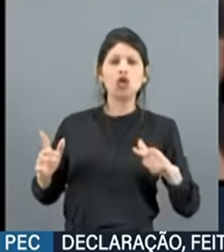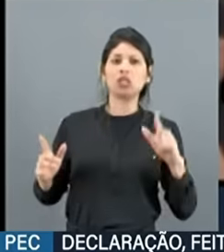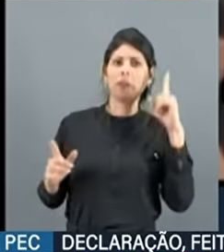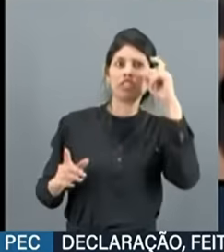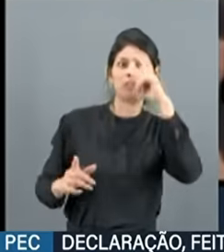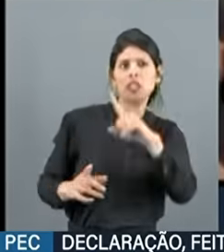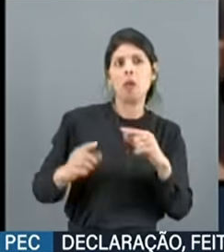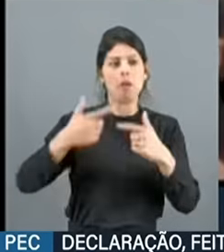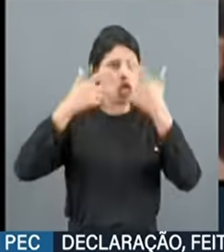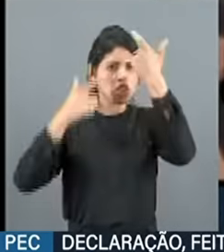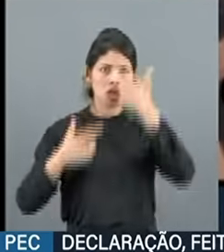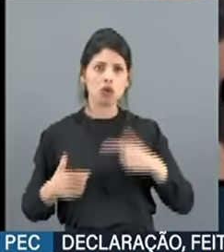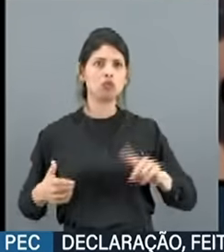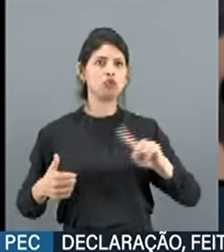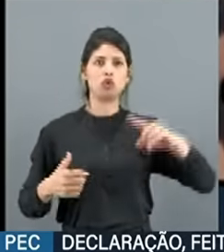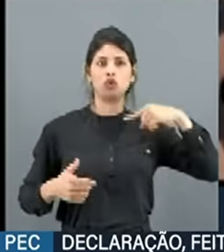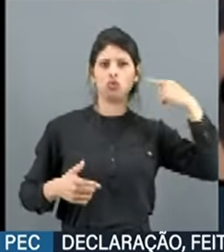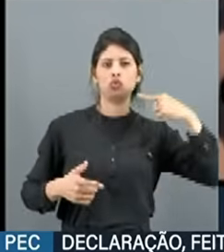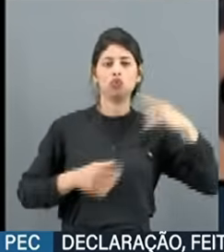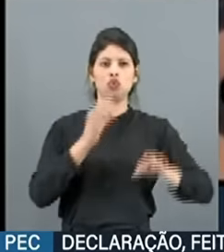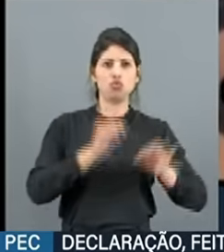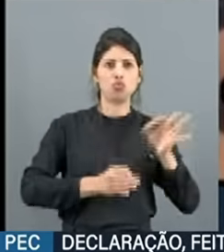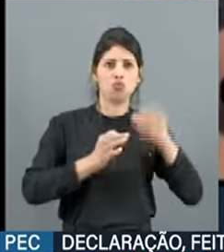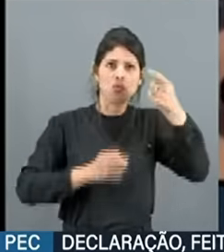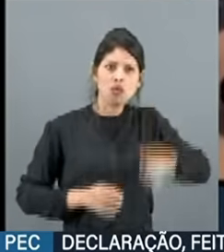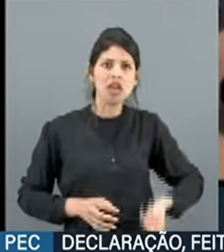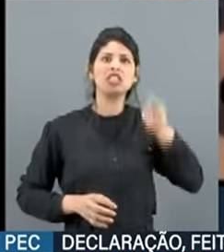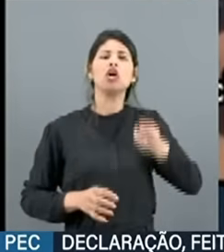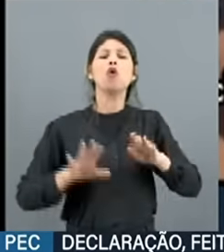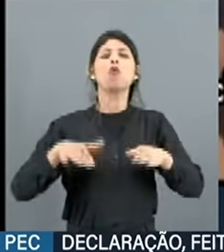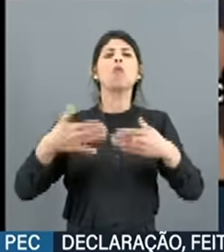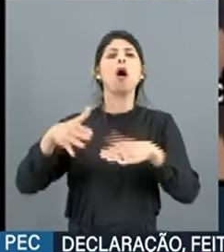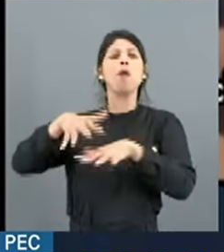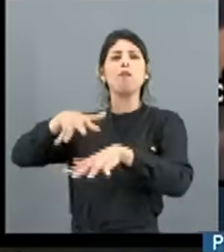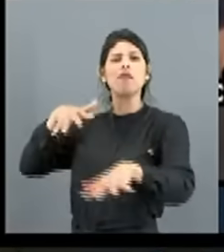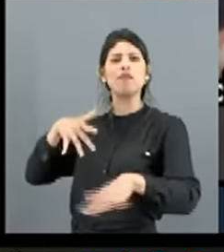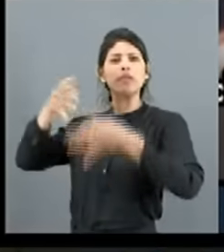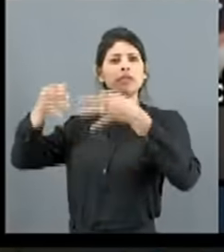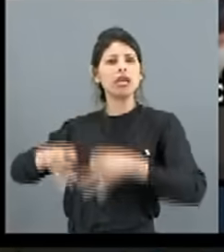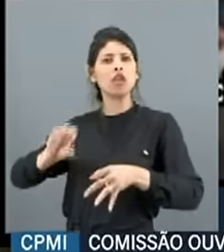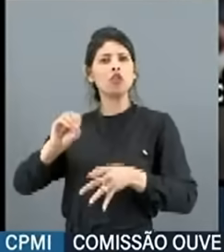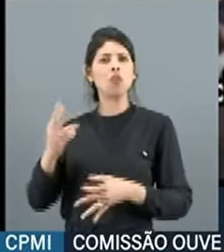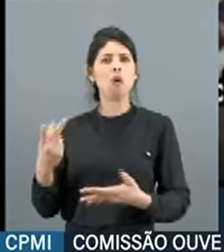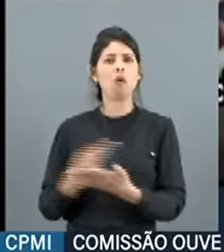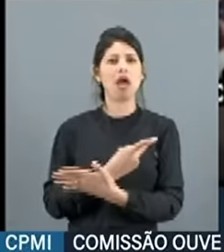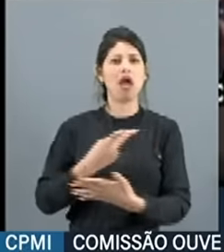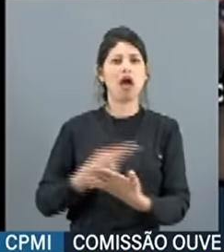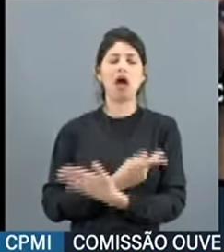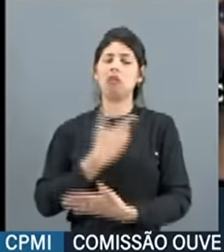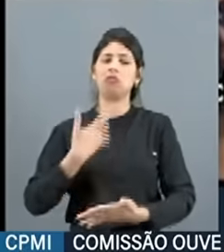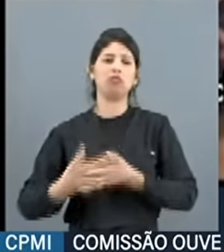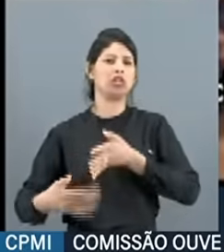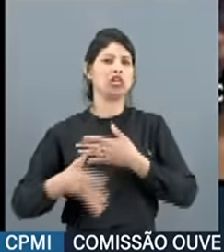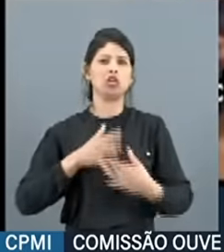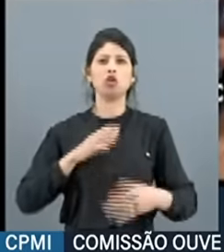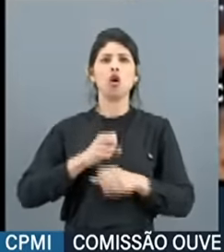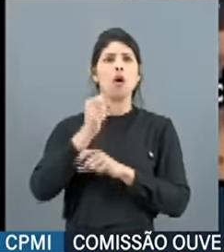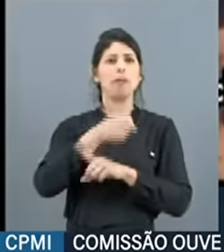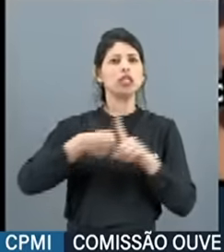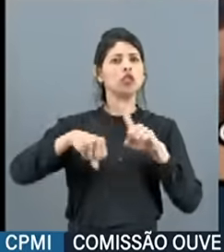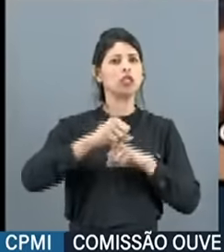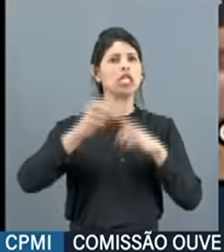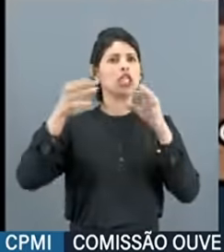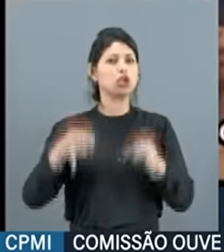sou juiz para dizer que o movimento é o movimento correto ou não é. Acho que qualquer movimento que visa a construção de uma sociedade mais justa